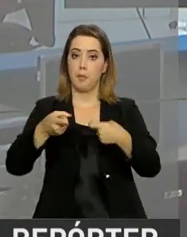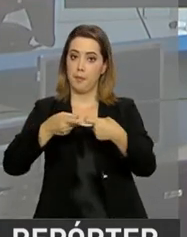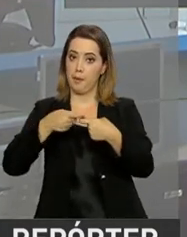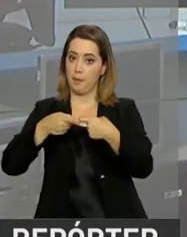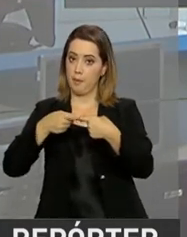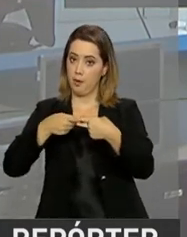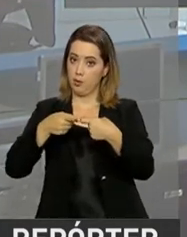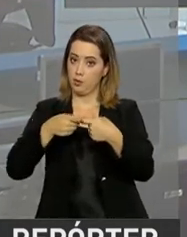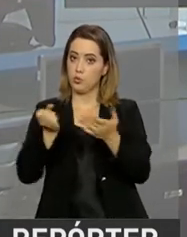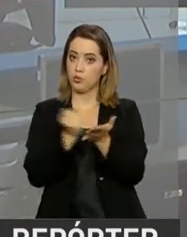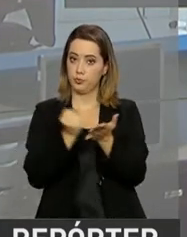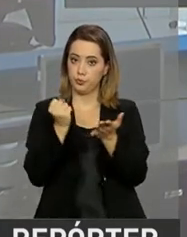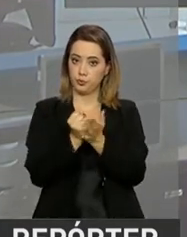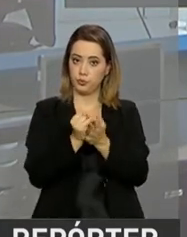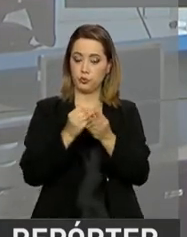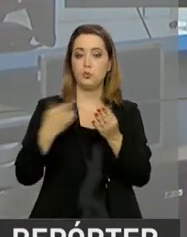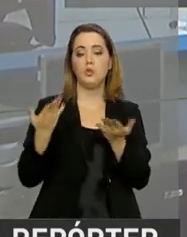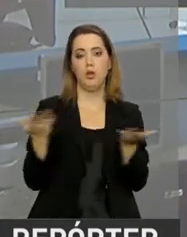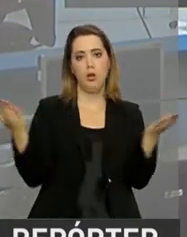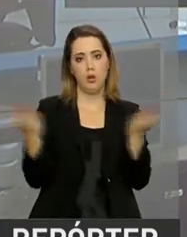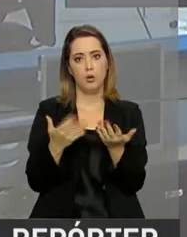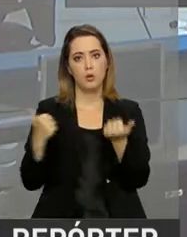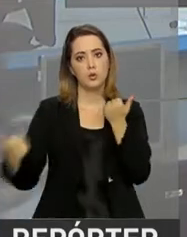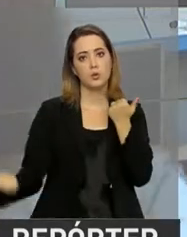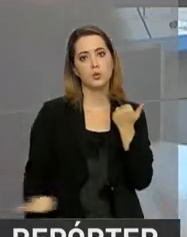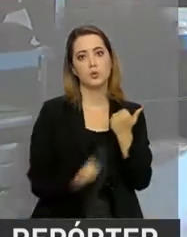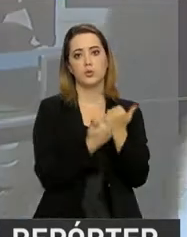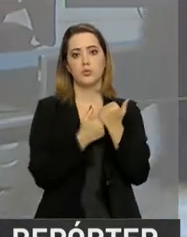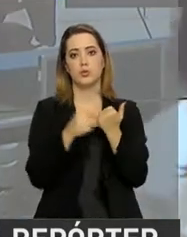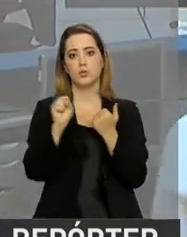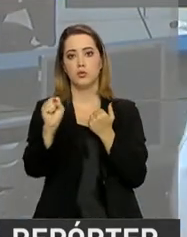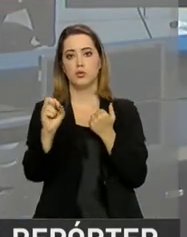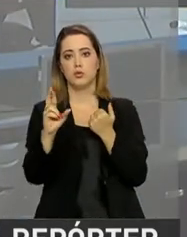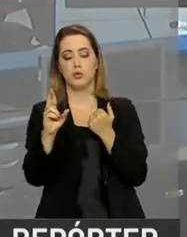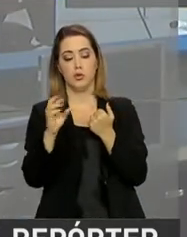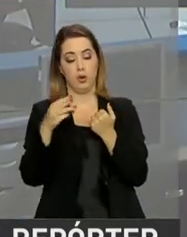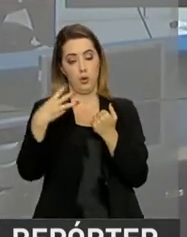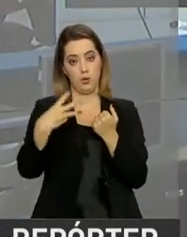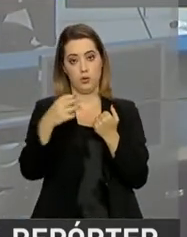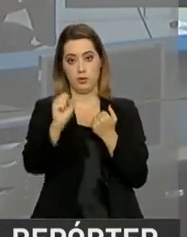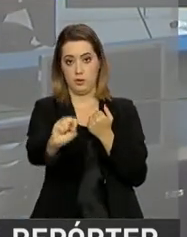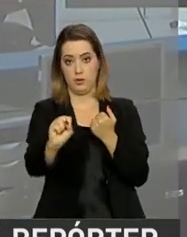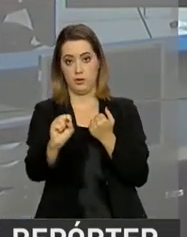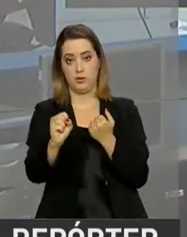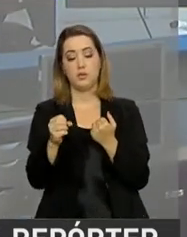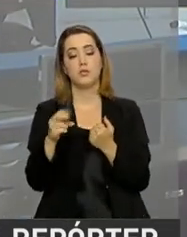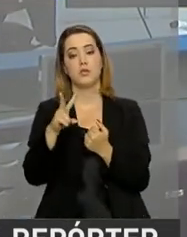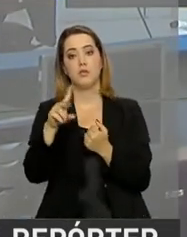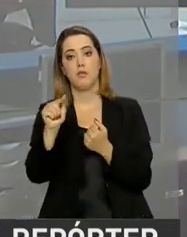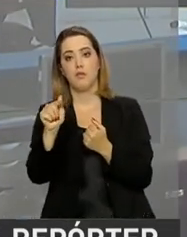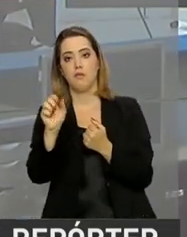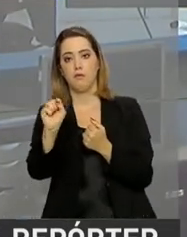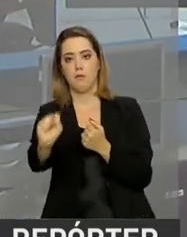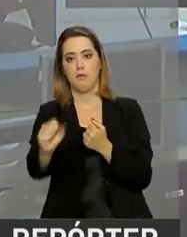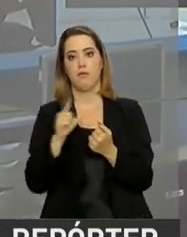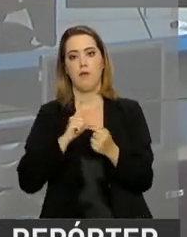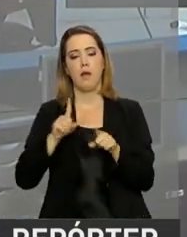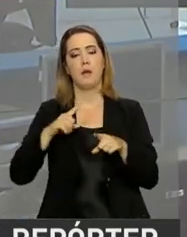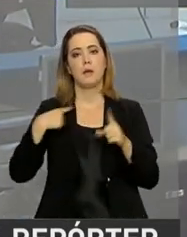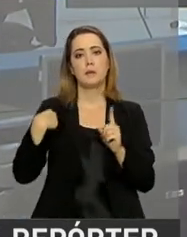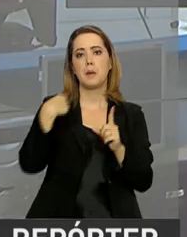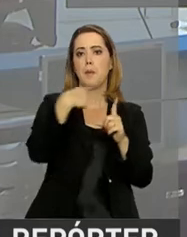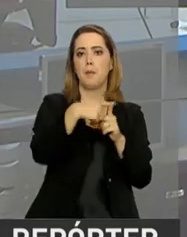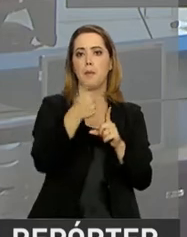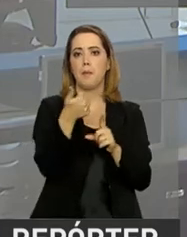é substituir 838 vagas ocupadas hoje por profissionais cubanos e repor 166 cargos de médicos